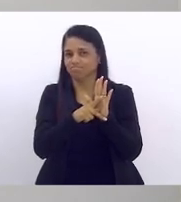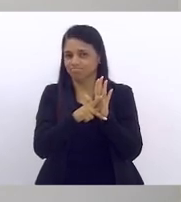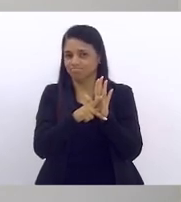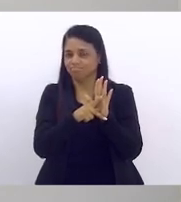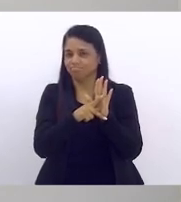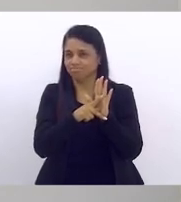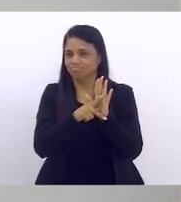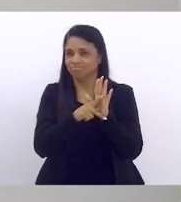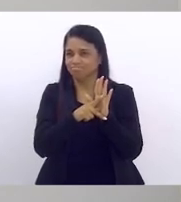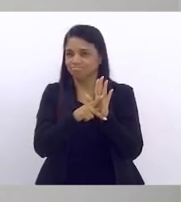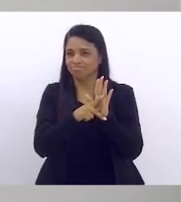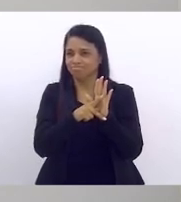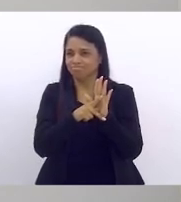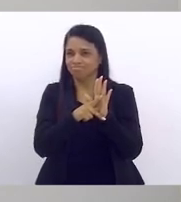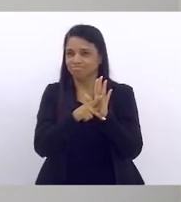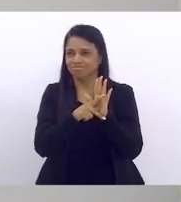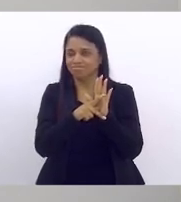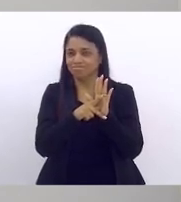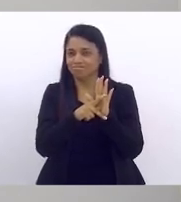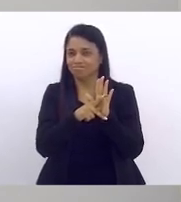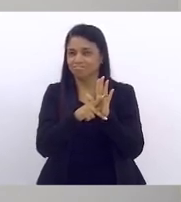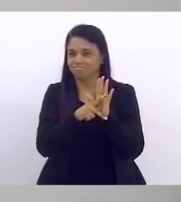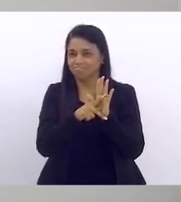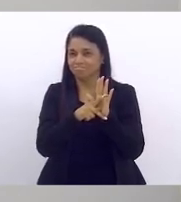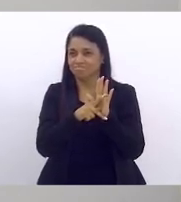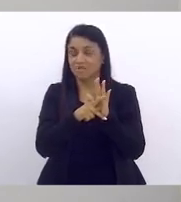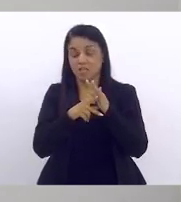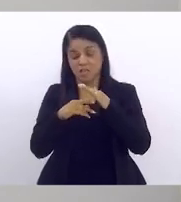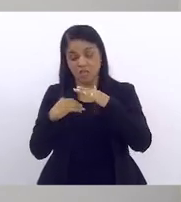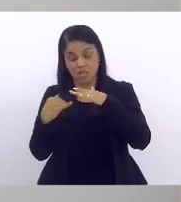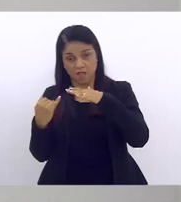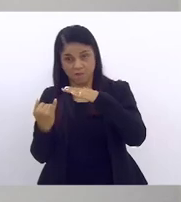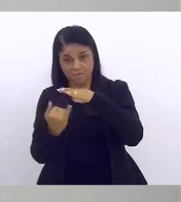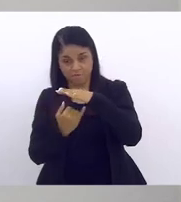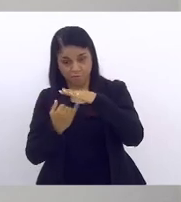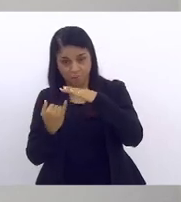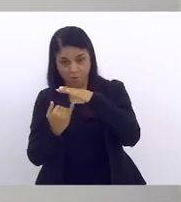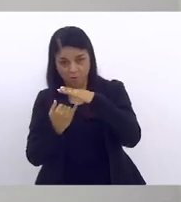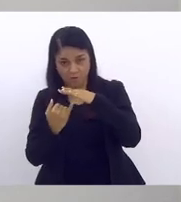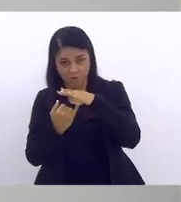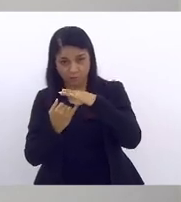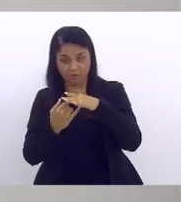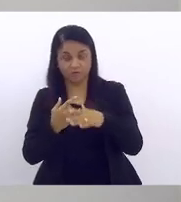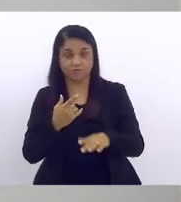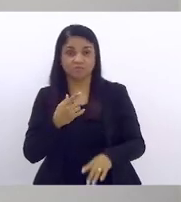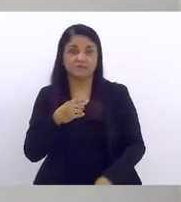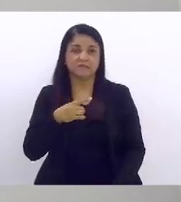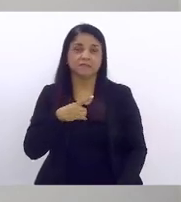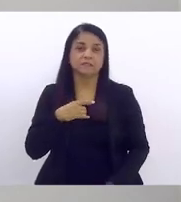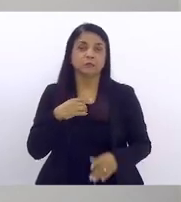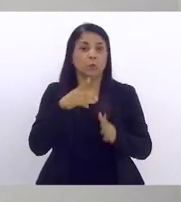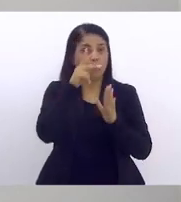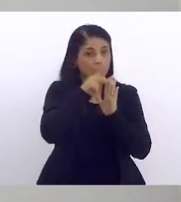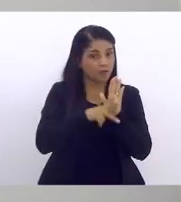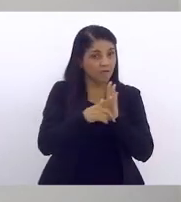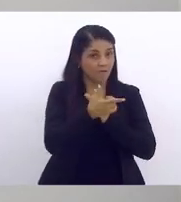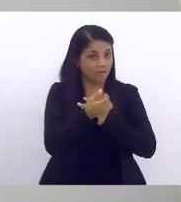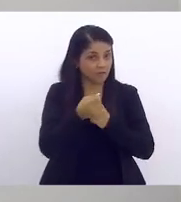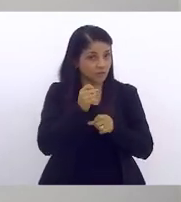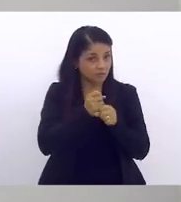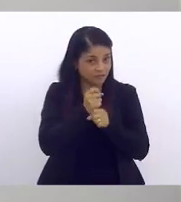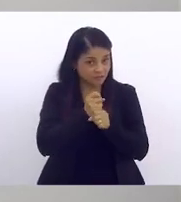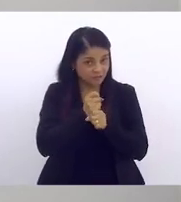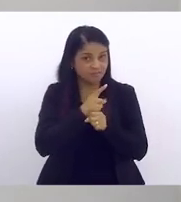grande. E a gente vendo assim que, informalmente, ele tem quase 20 anos, estamos